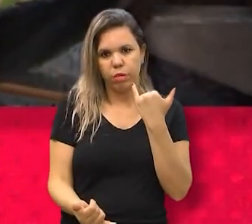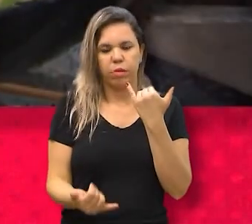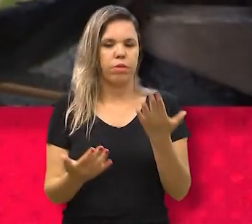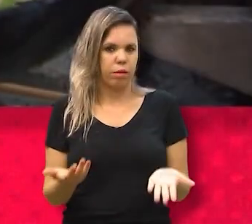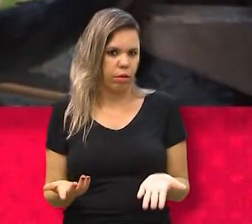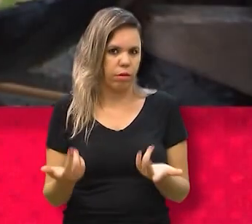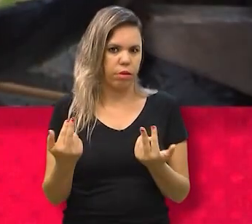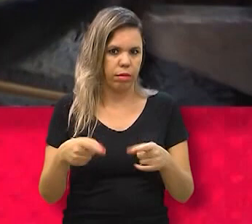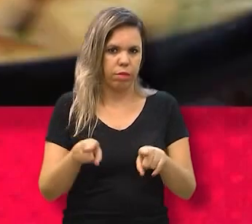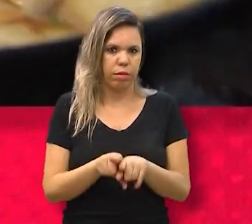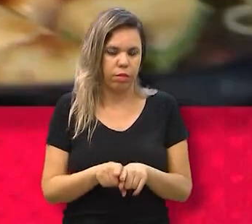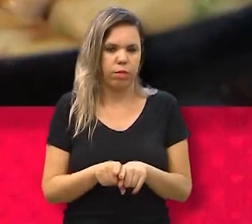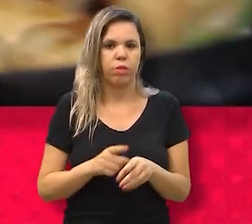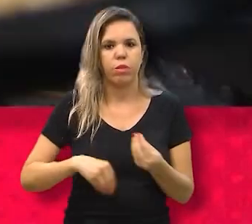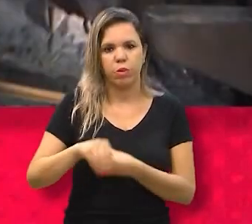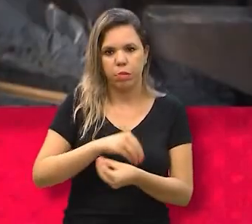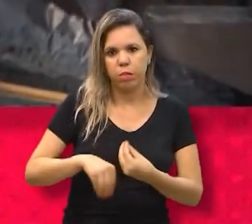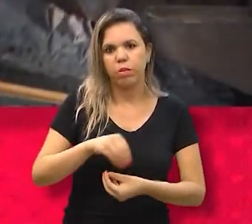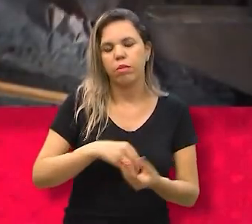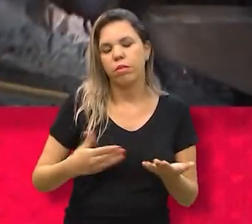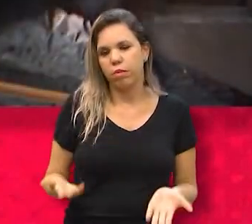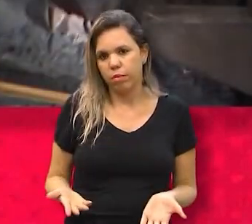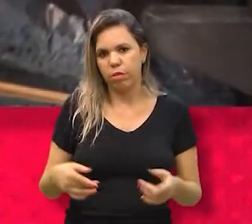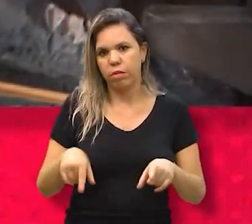da receita. Ela incorpora, porque você está mexendo na